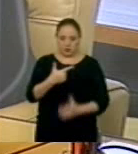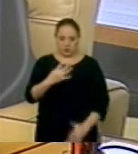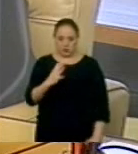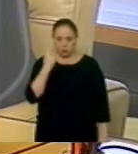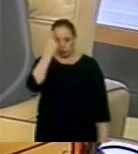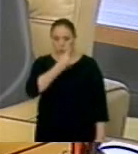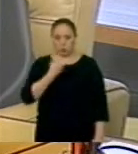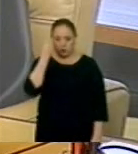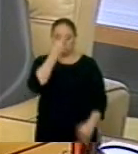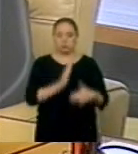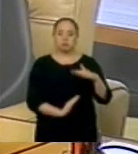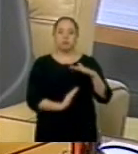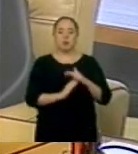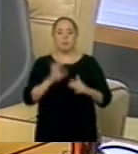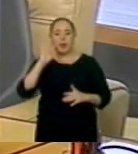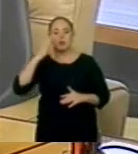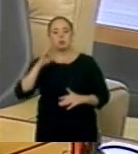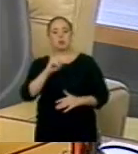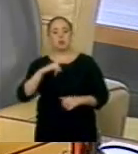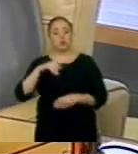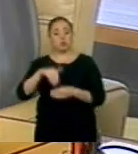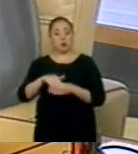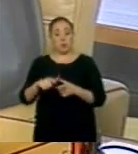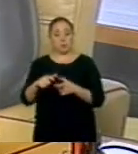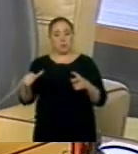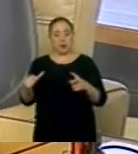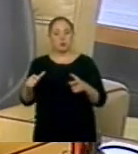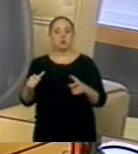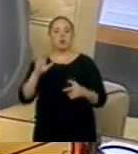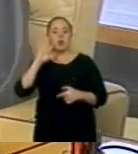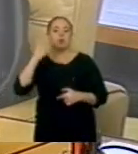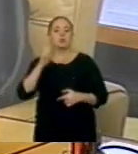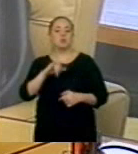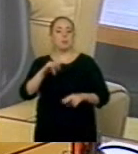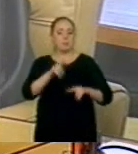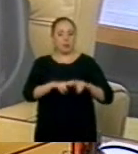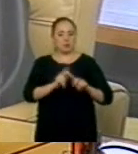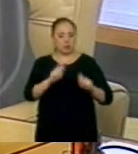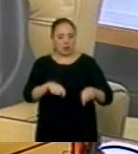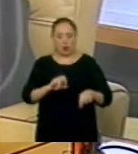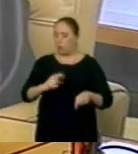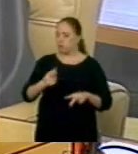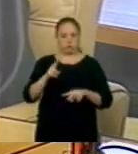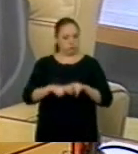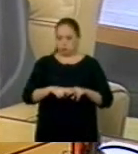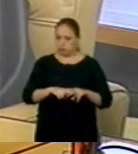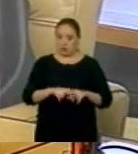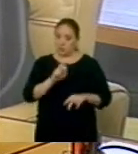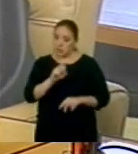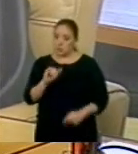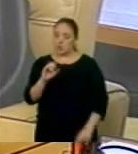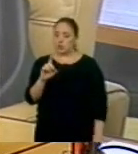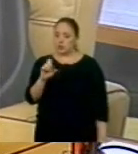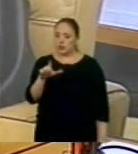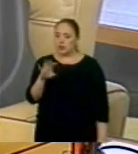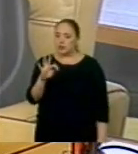horas, atribuição para que, pelo voto da maioria de seus membros, resolva sobre a prisão em flagrante delito por